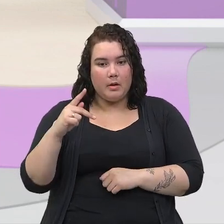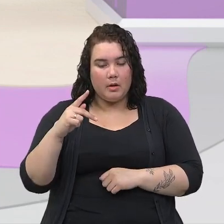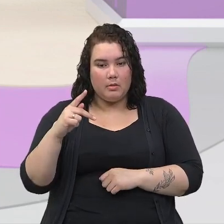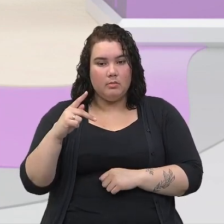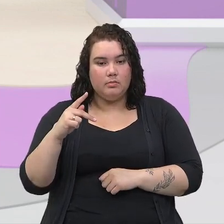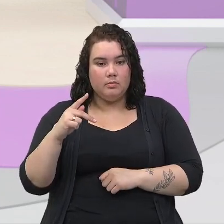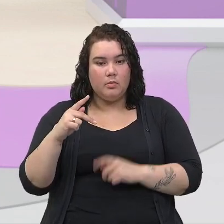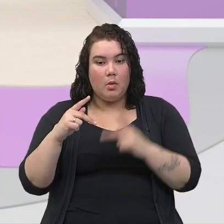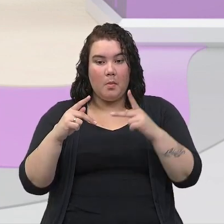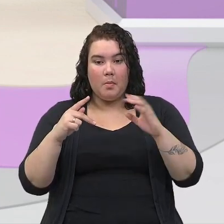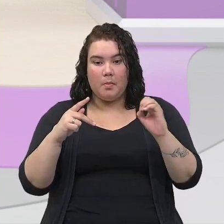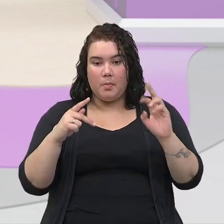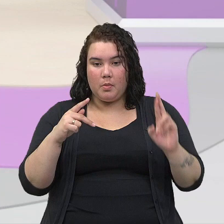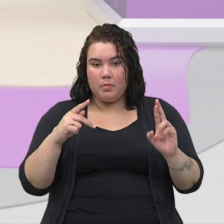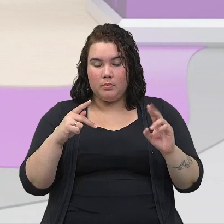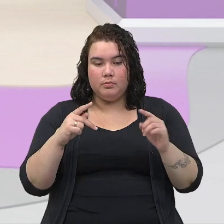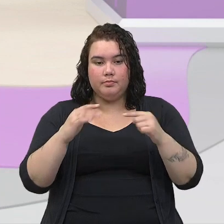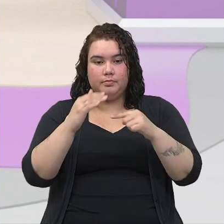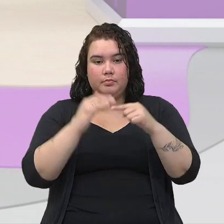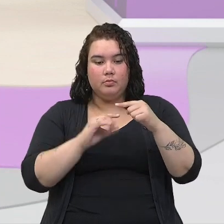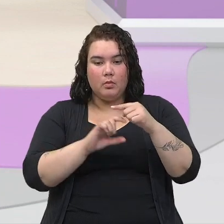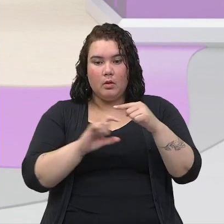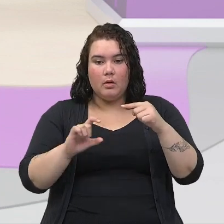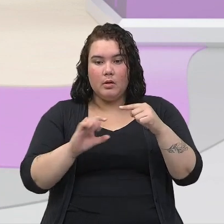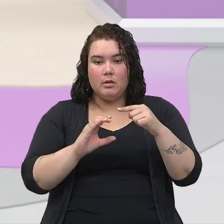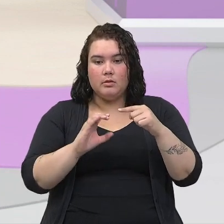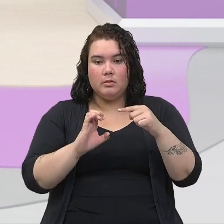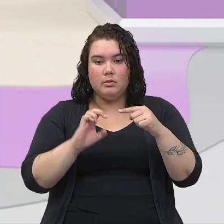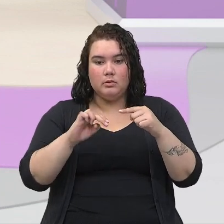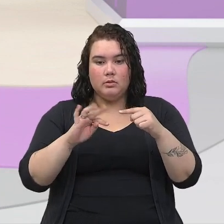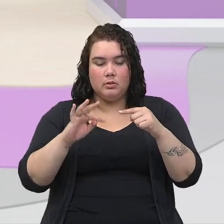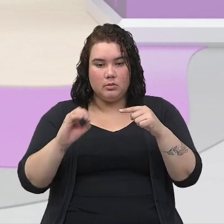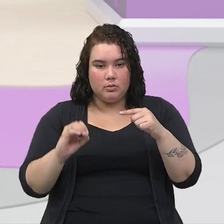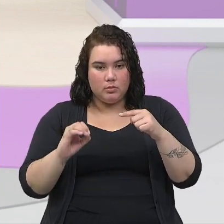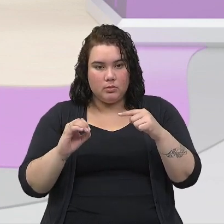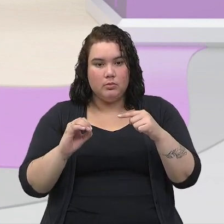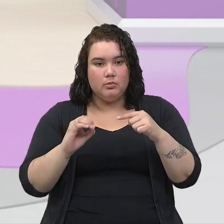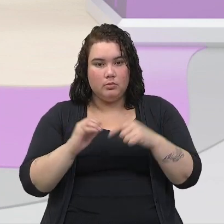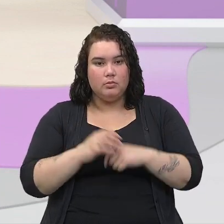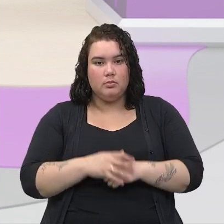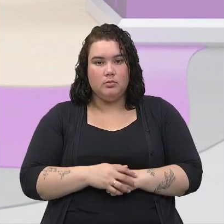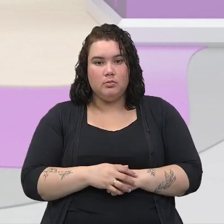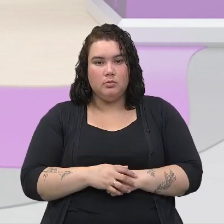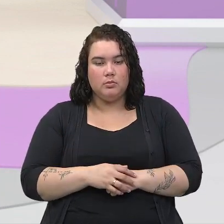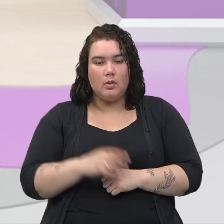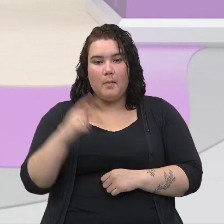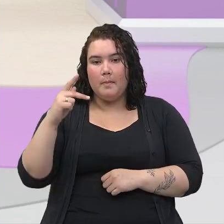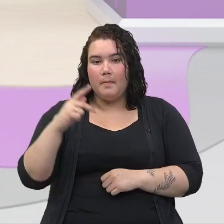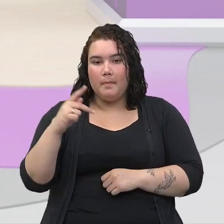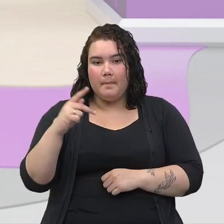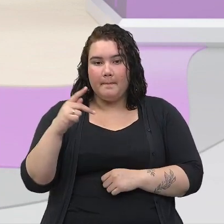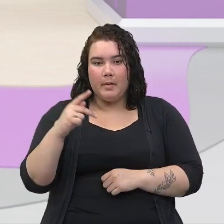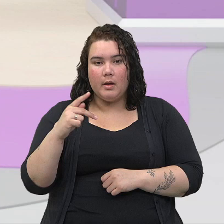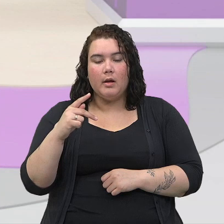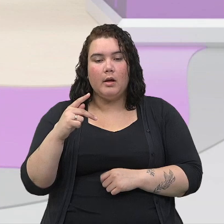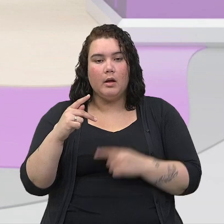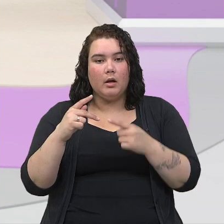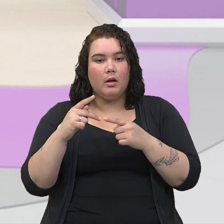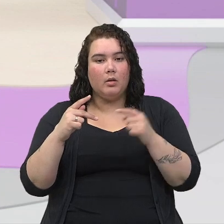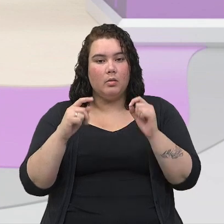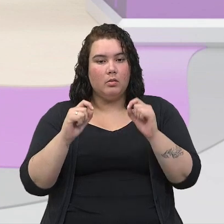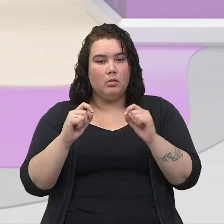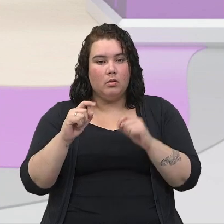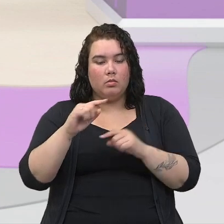por, né? E embaixo cento. P barra cento. Esse P ficou só